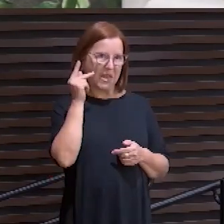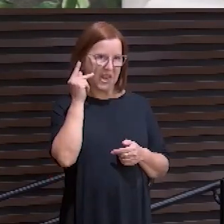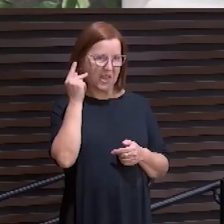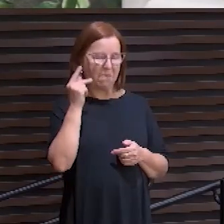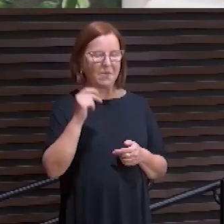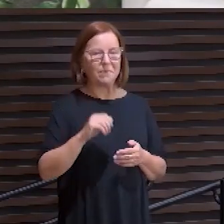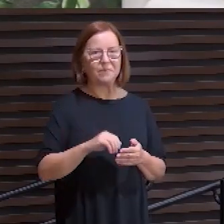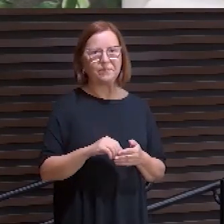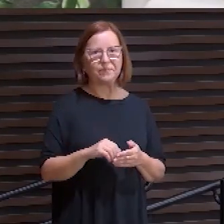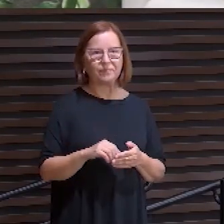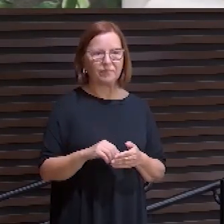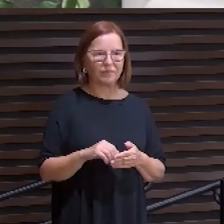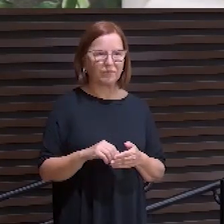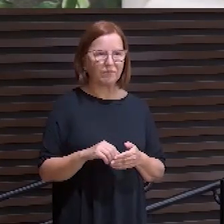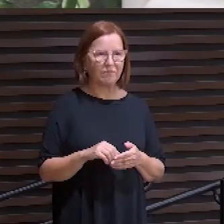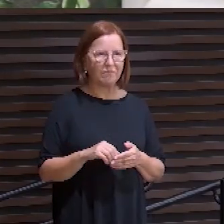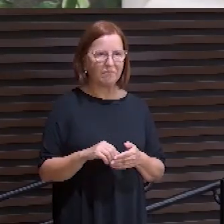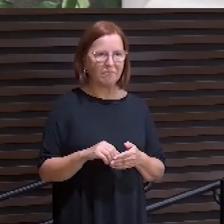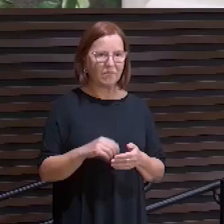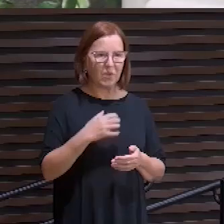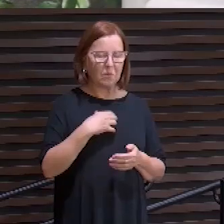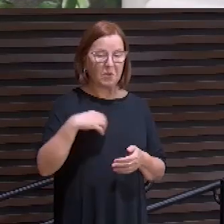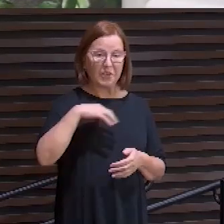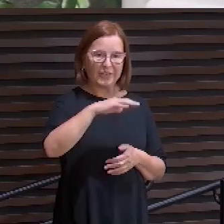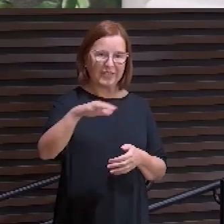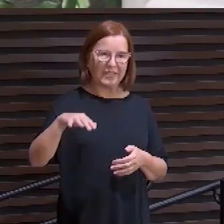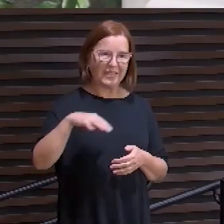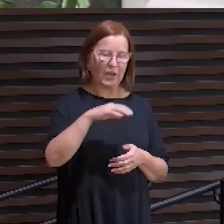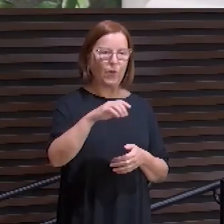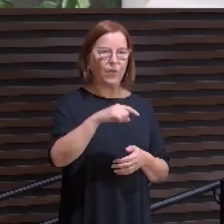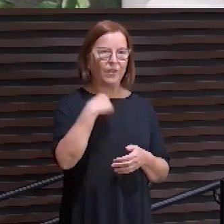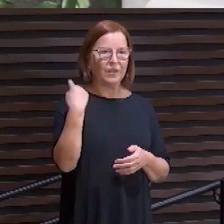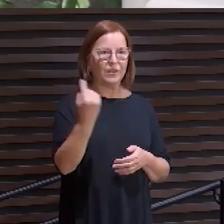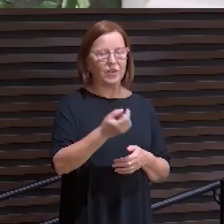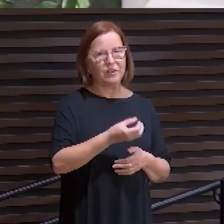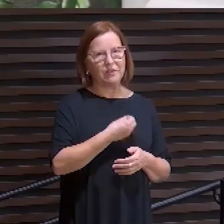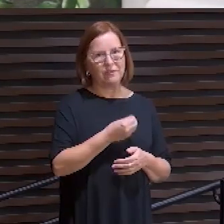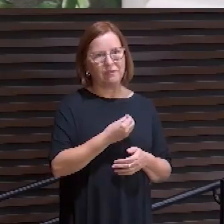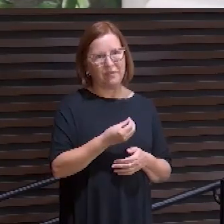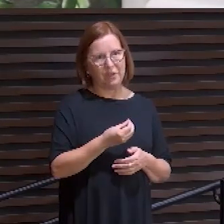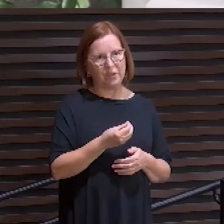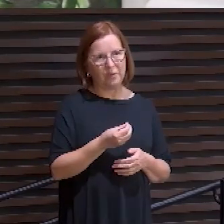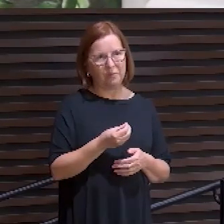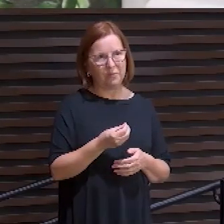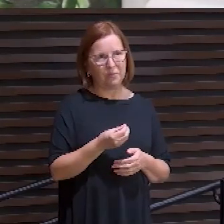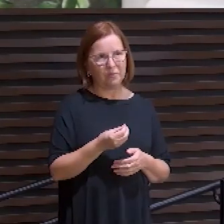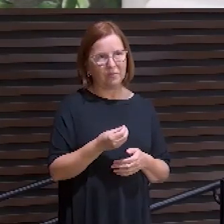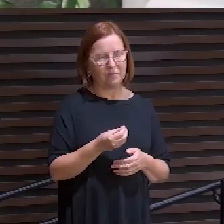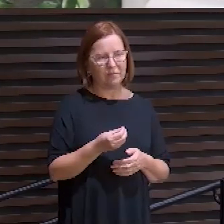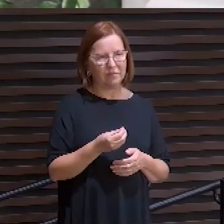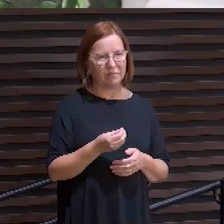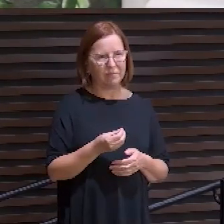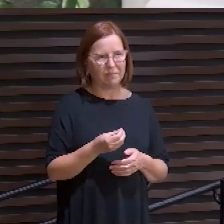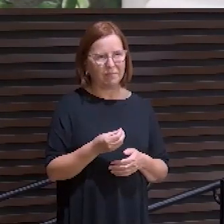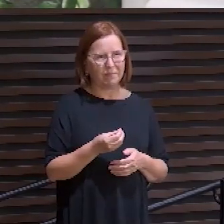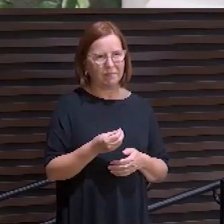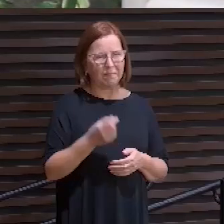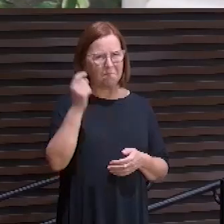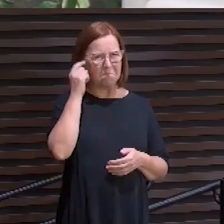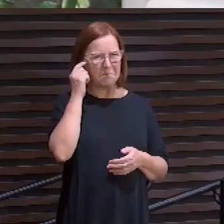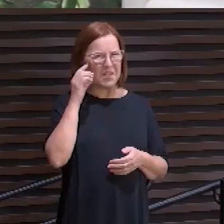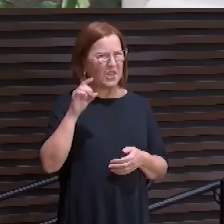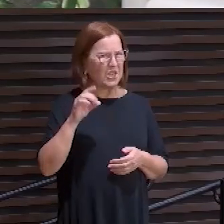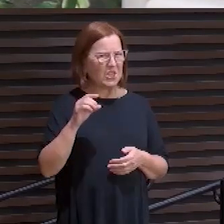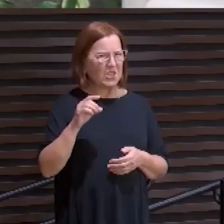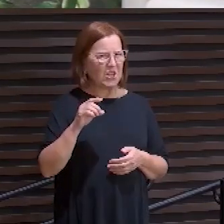De modo geral, nós vivemos mais atentos na busca do ter as coisas